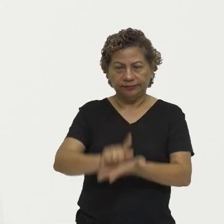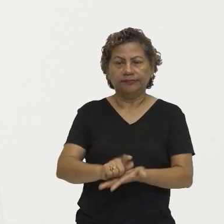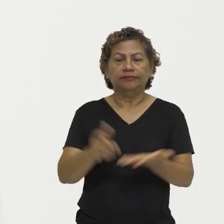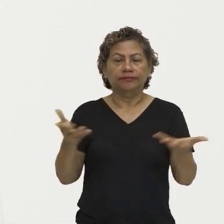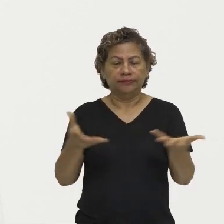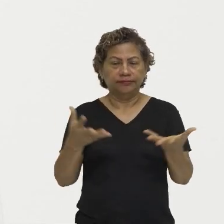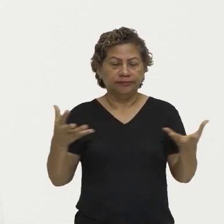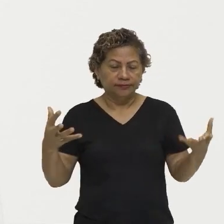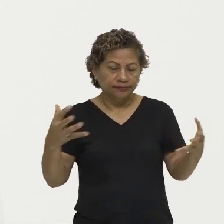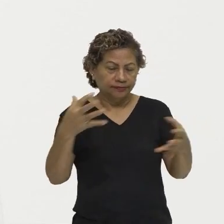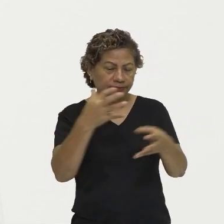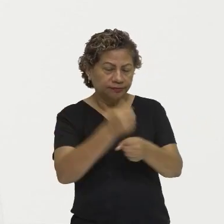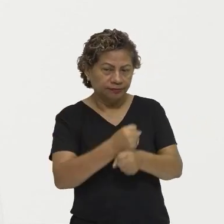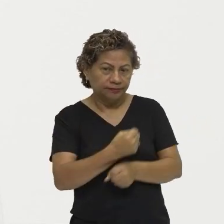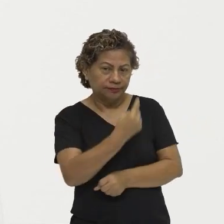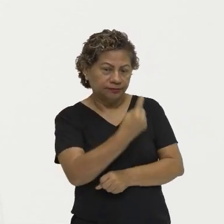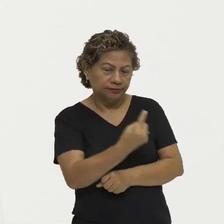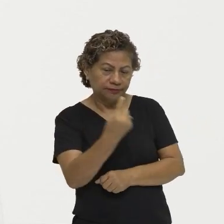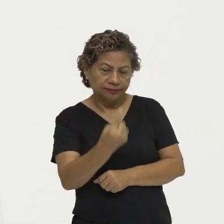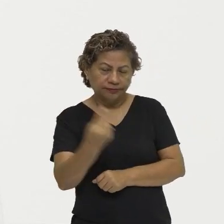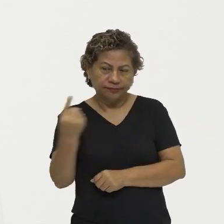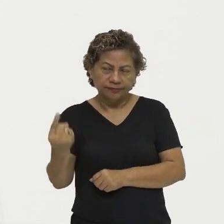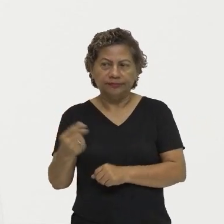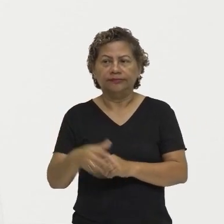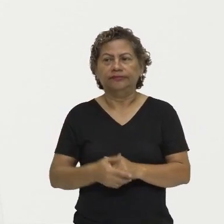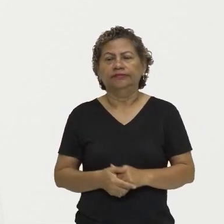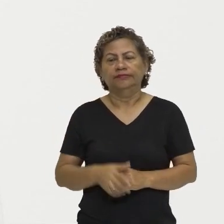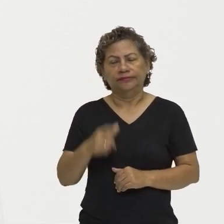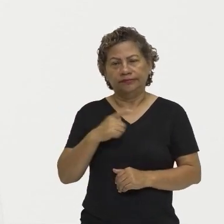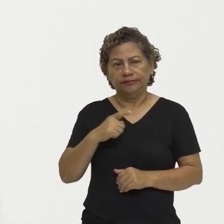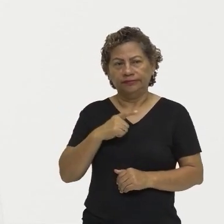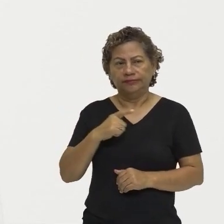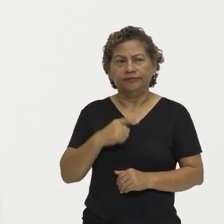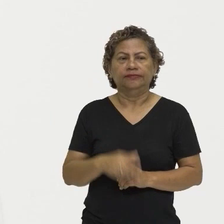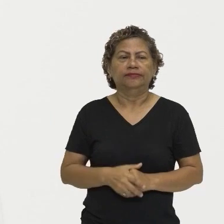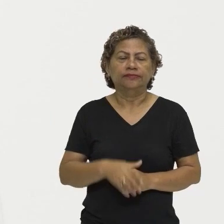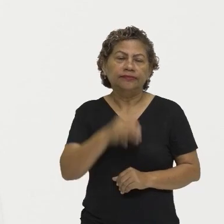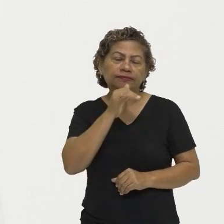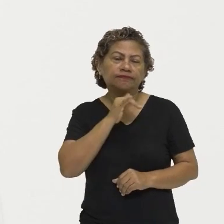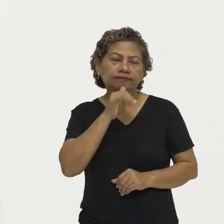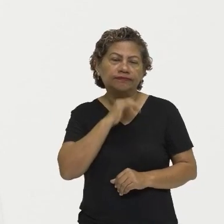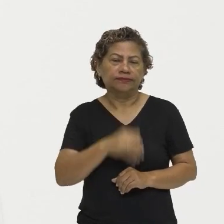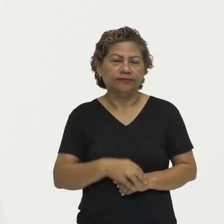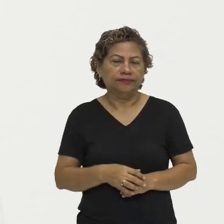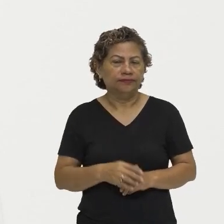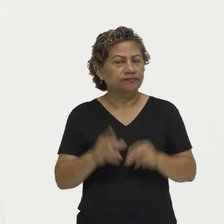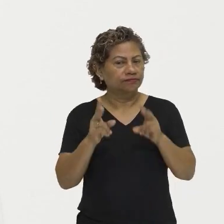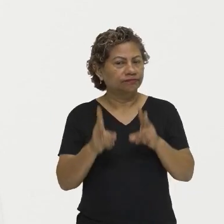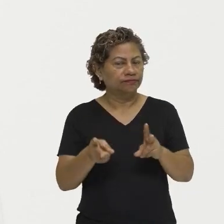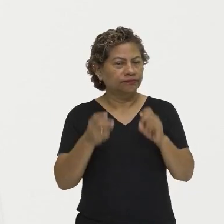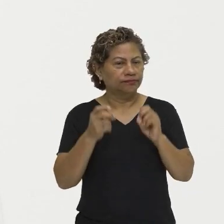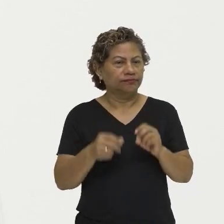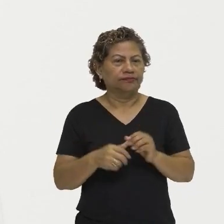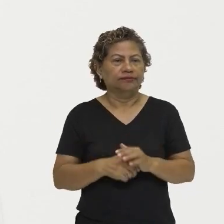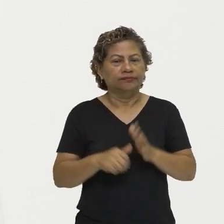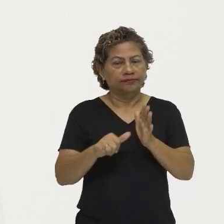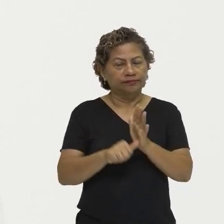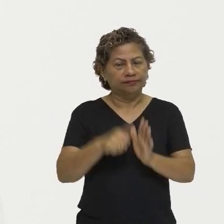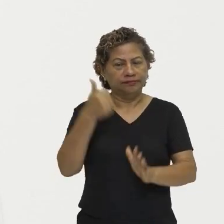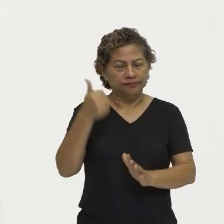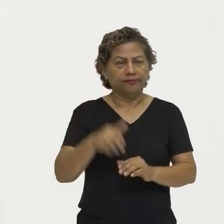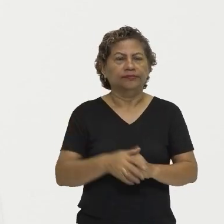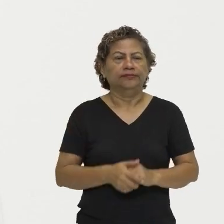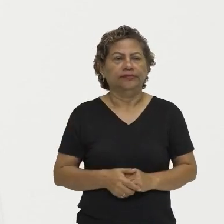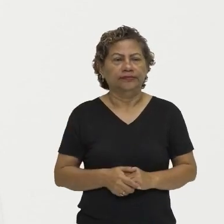calcular uma de cada vez, como tem aqui na nossa cartela da solução do exemplo, que primeiro a gente vai calcular a